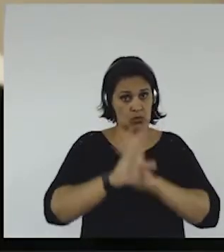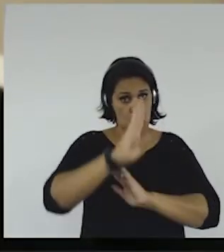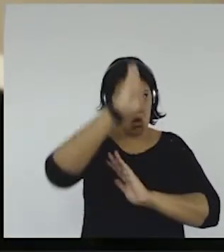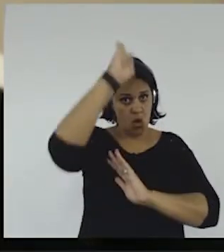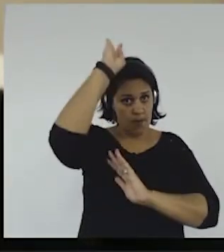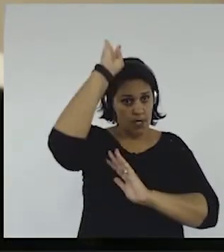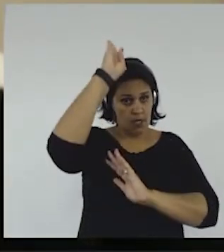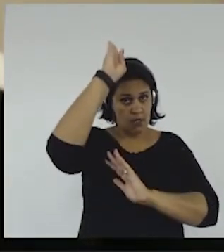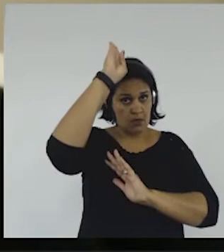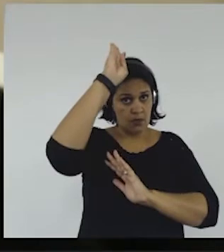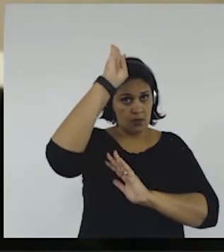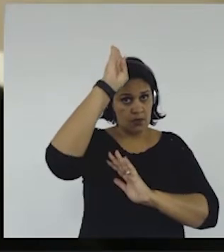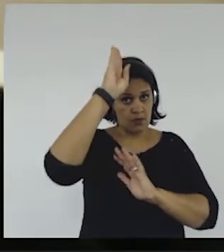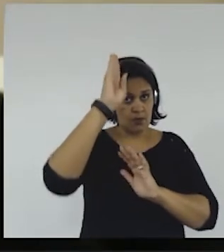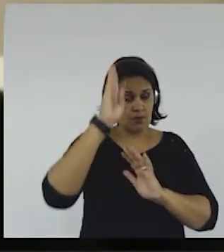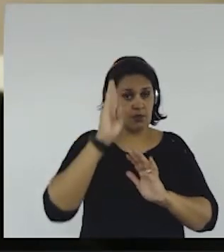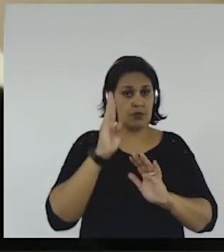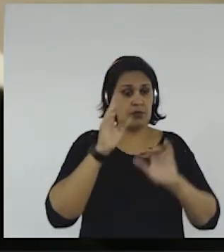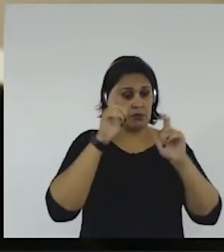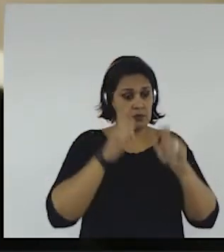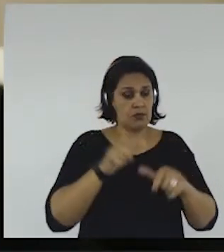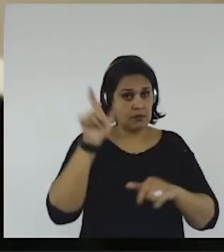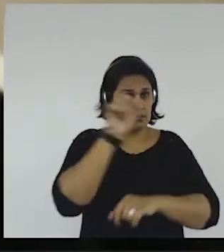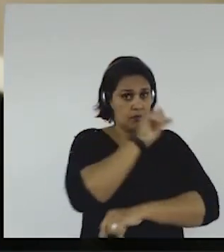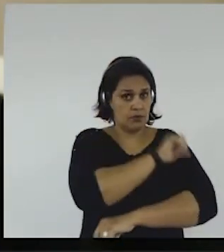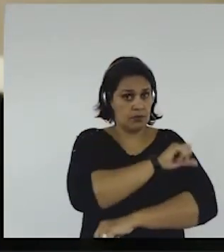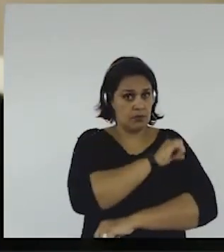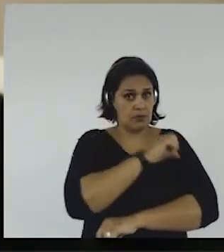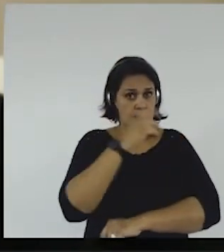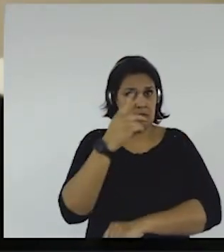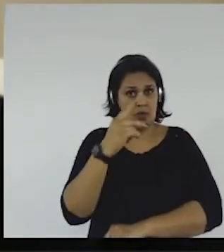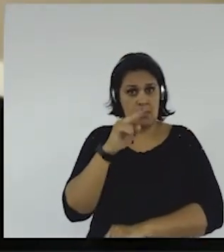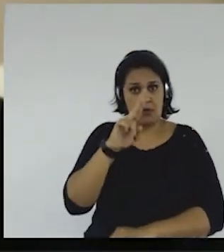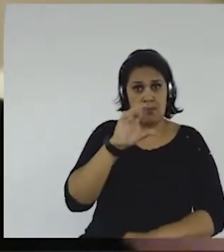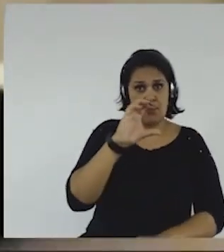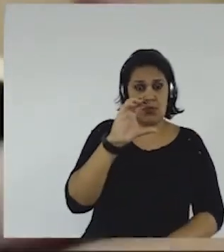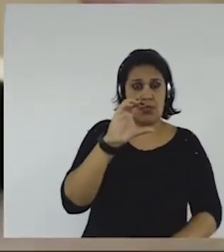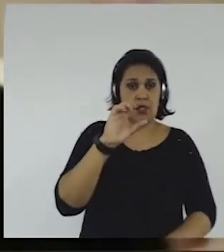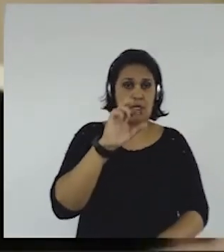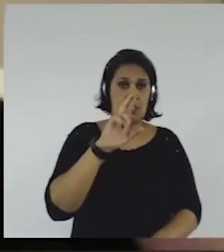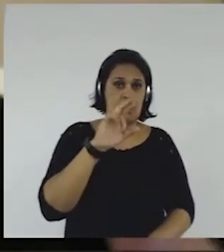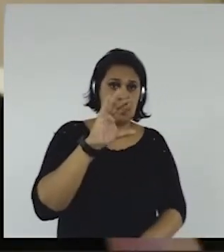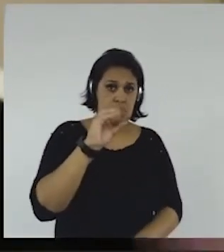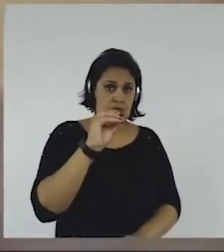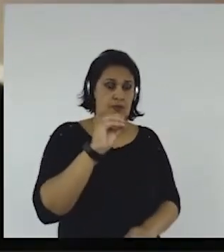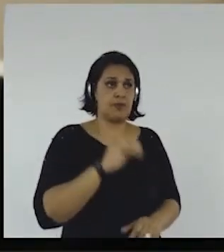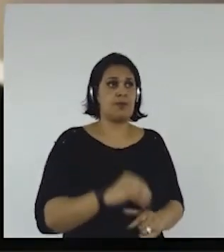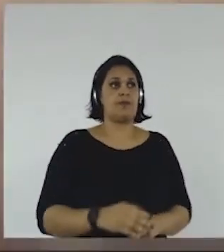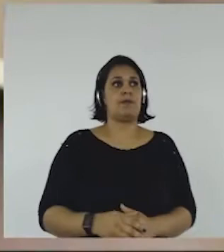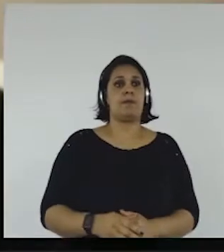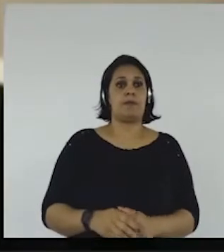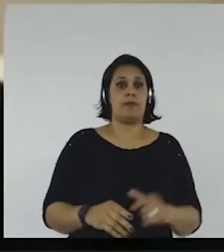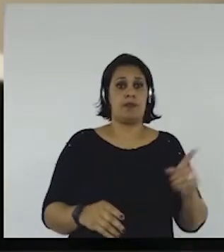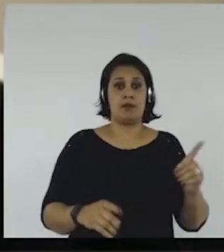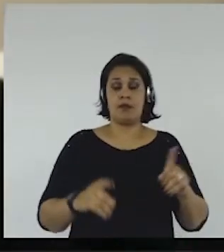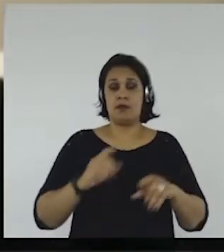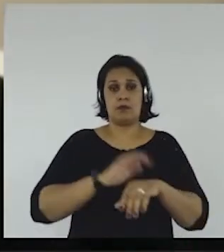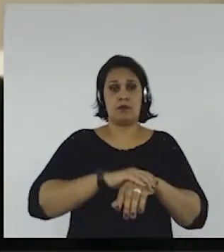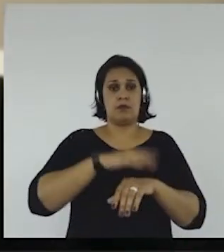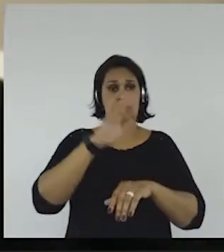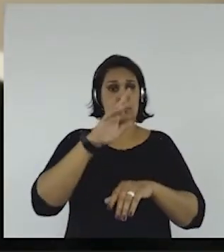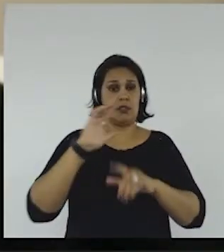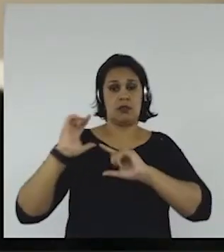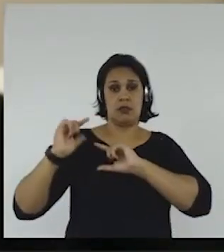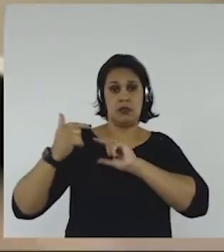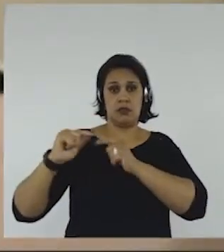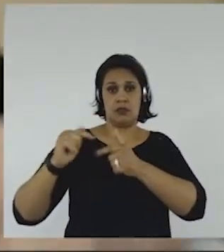Pontifícia Universidade Católica do Rio de Janeiro, a PUC-Rio. Ele era da escola mais tradicional do Rio de